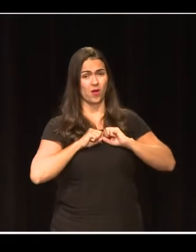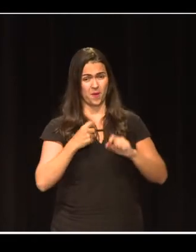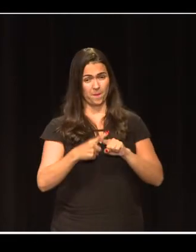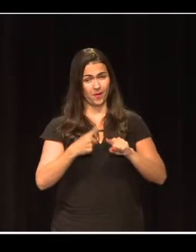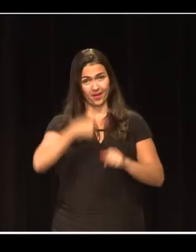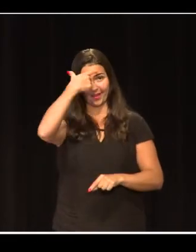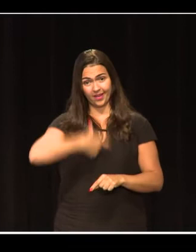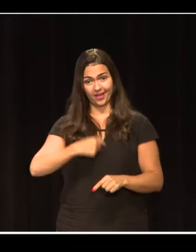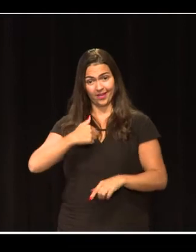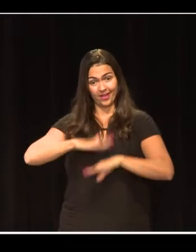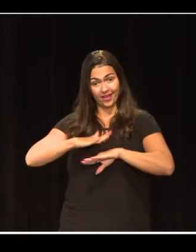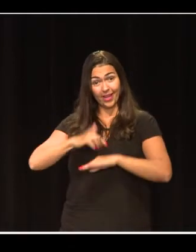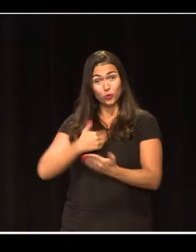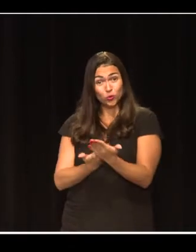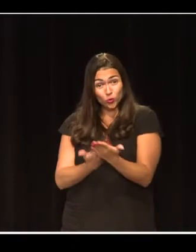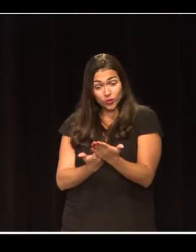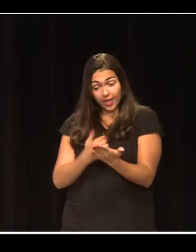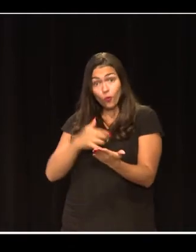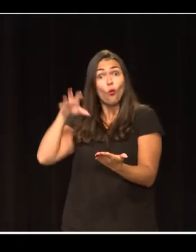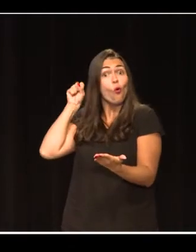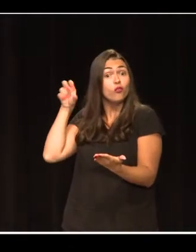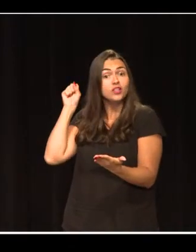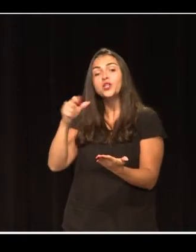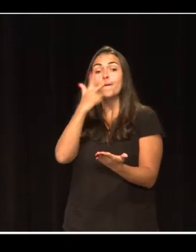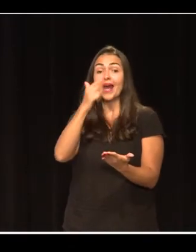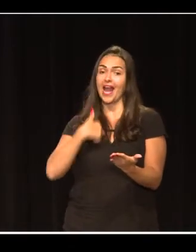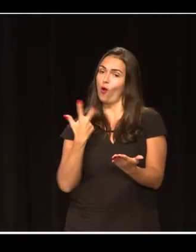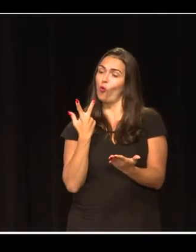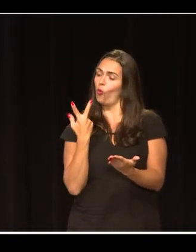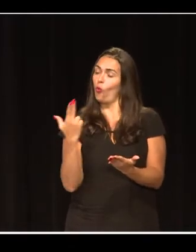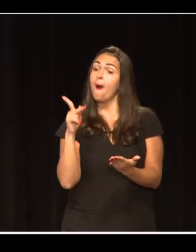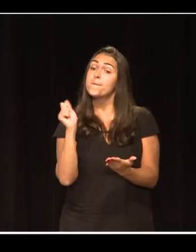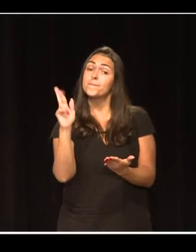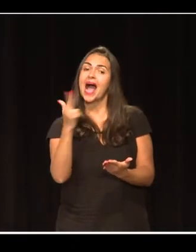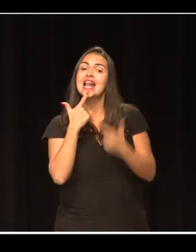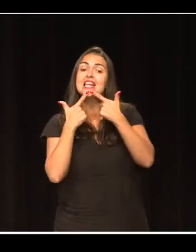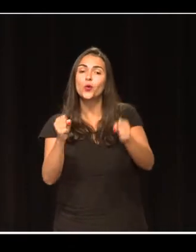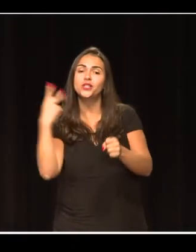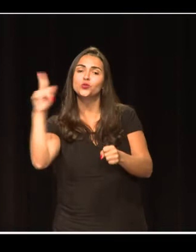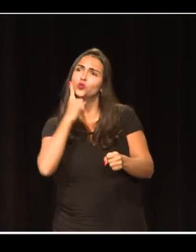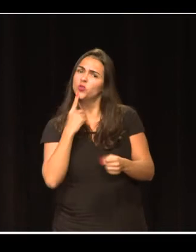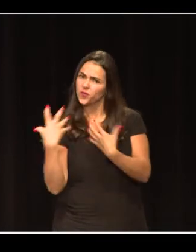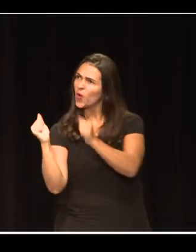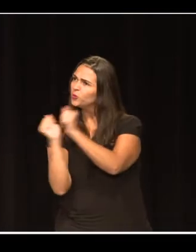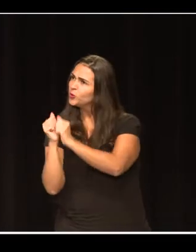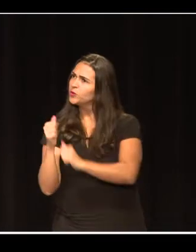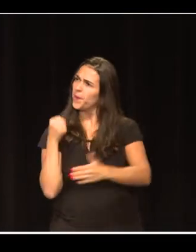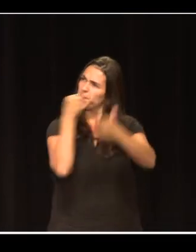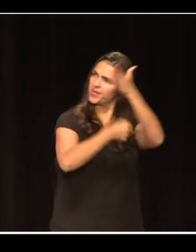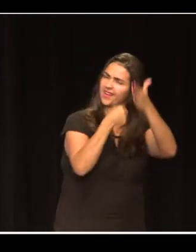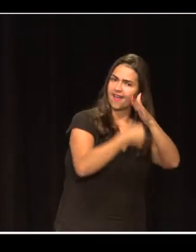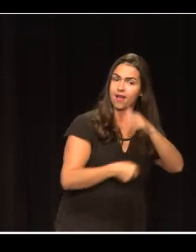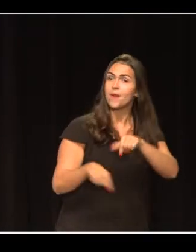próprios estudantes ouvintes passam a ser pares linguísticos do sujeito surdo para brigar, para brincar, mas também